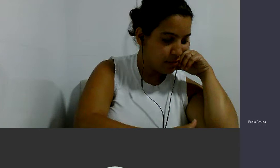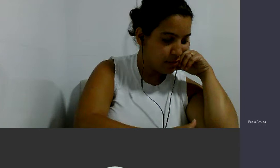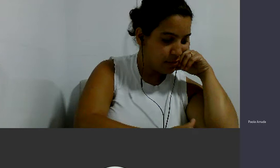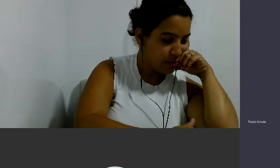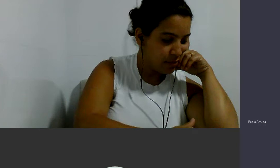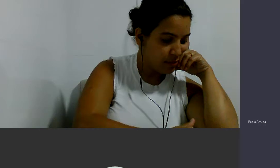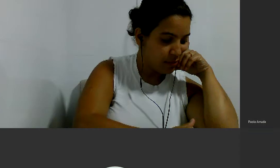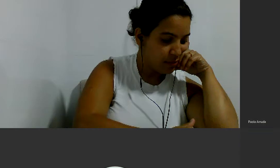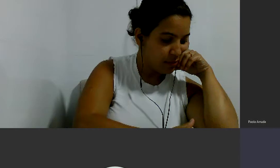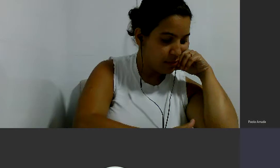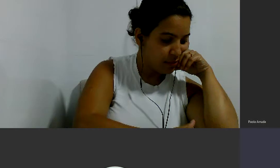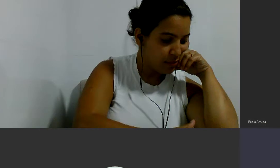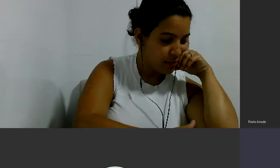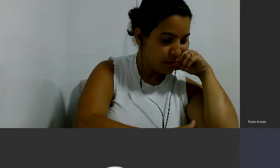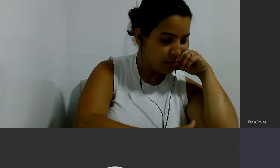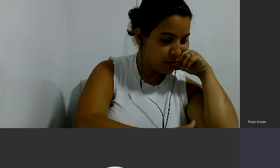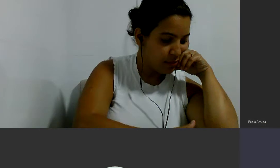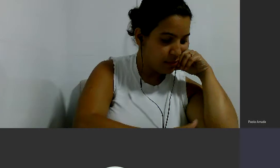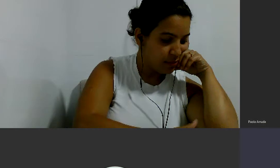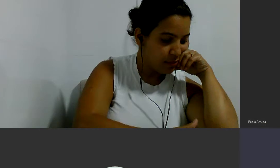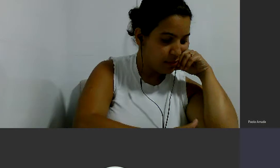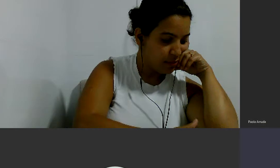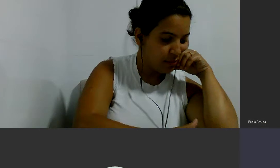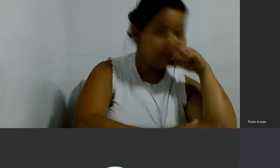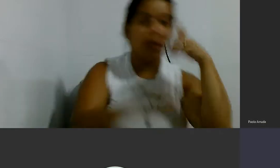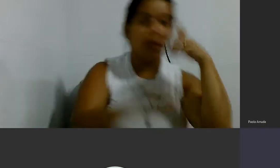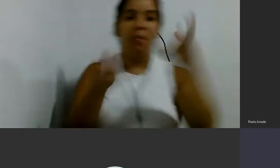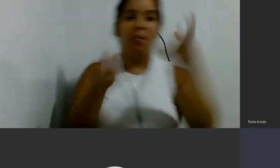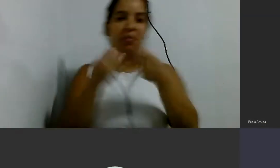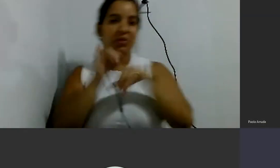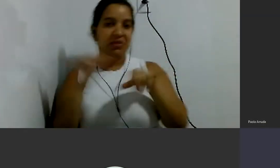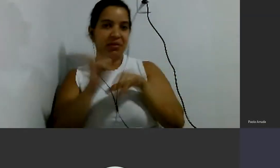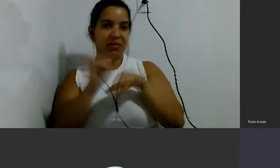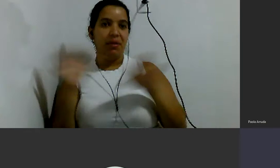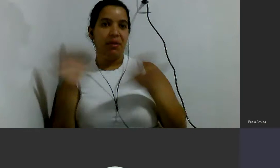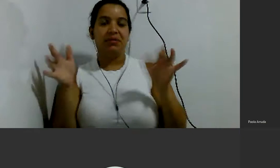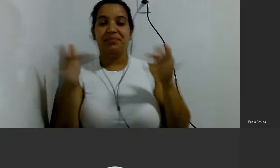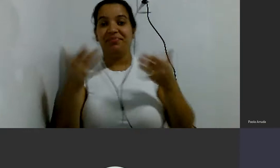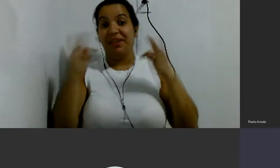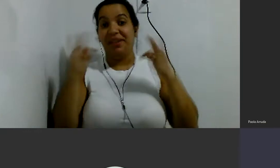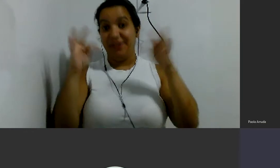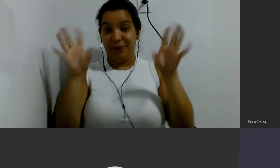Ai. Mas é assim mesmo, tecnologias.